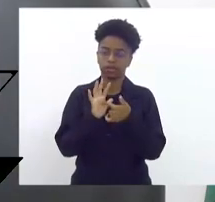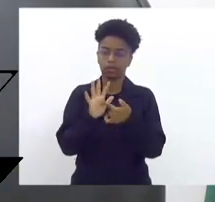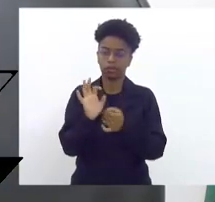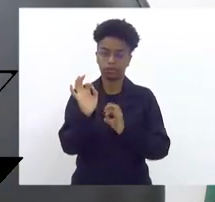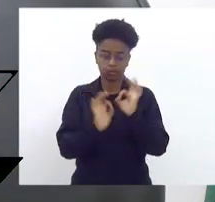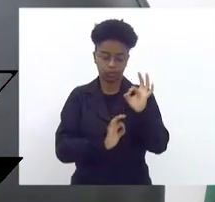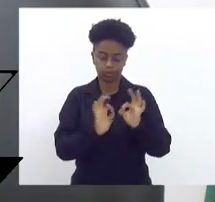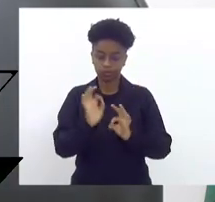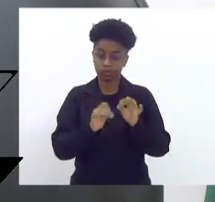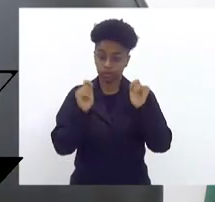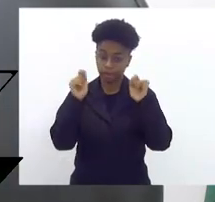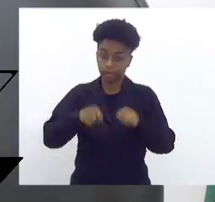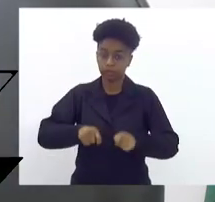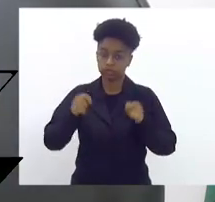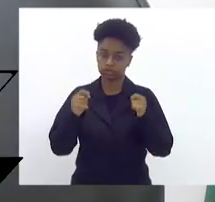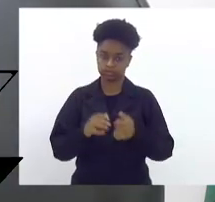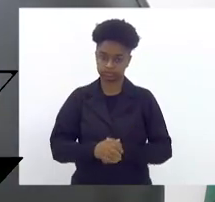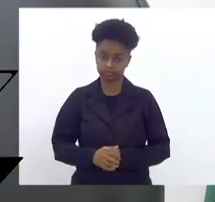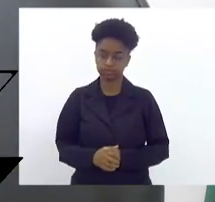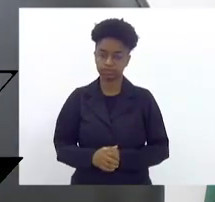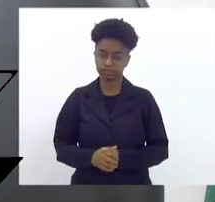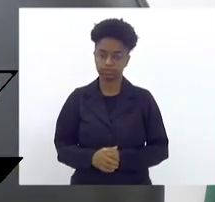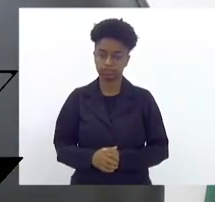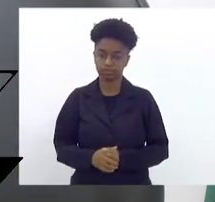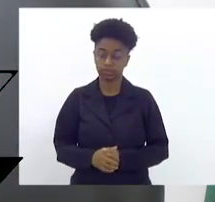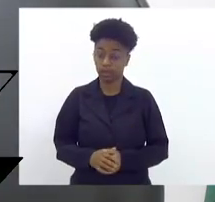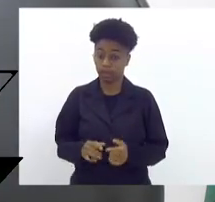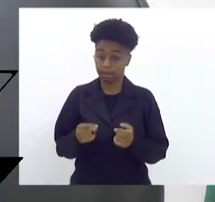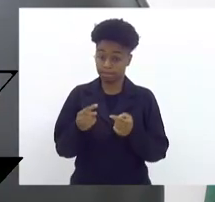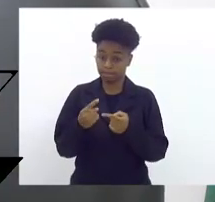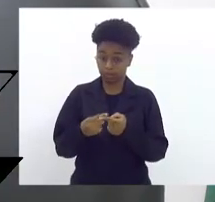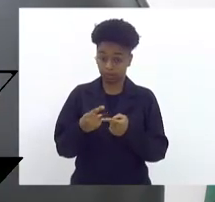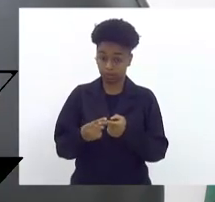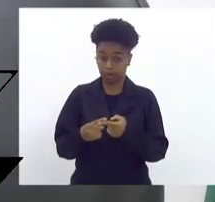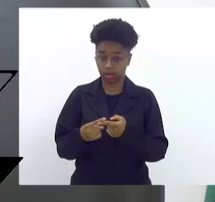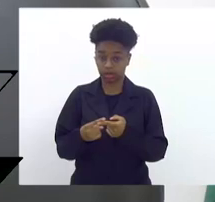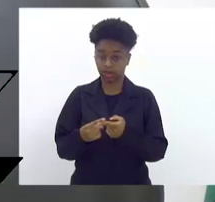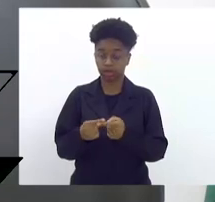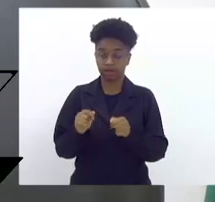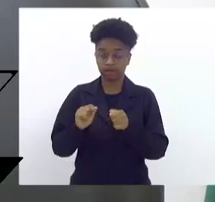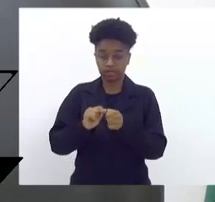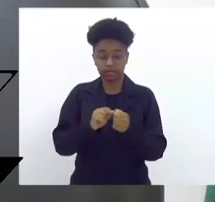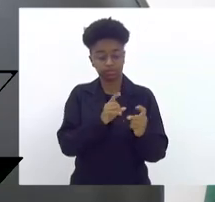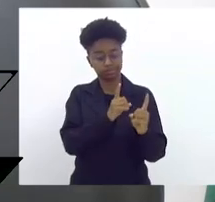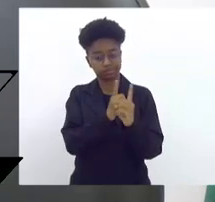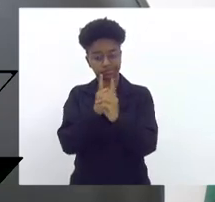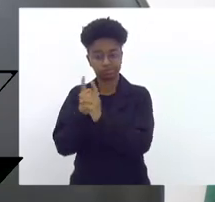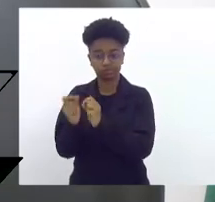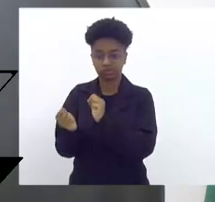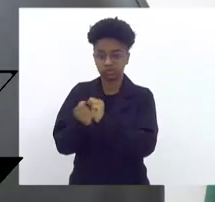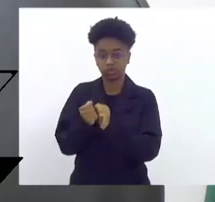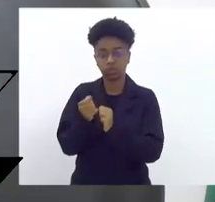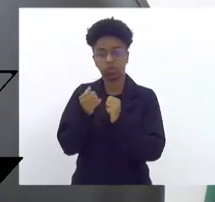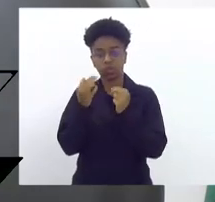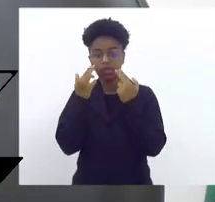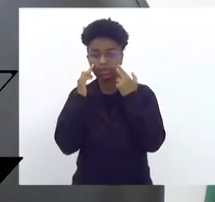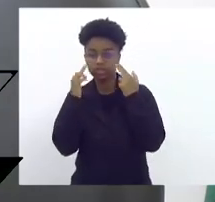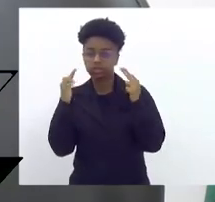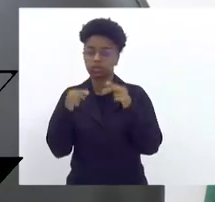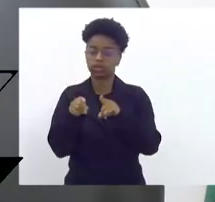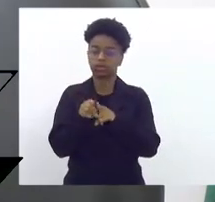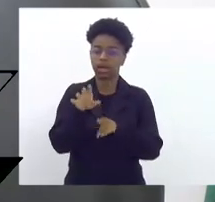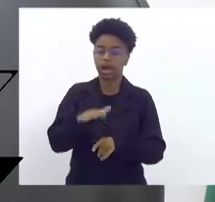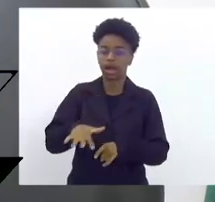a possibilidade porque fazer a oitiva das testemunhas de quadros